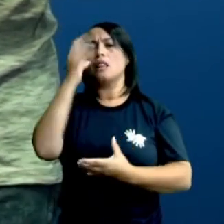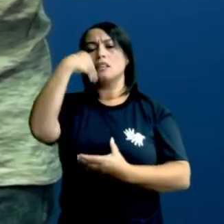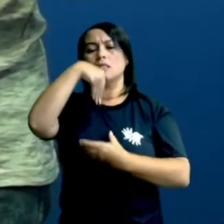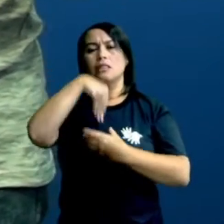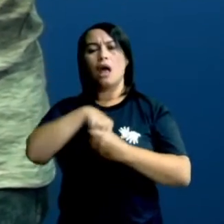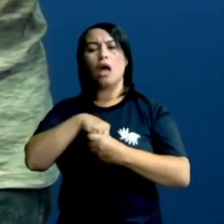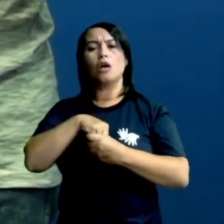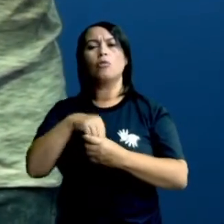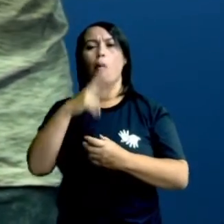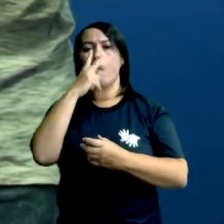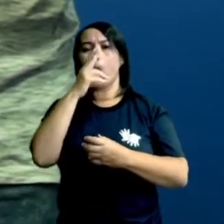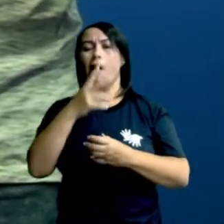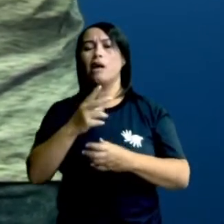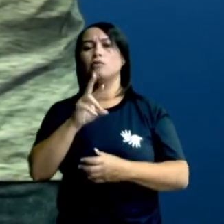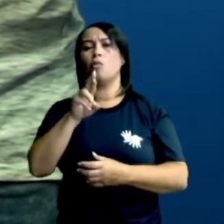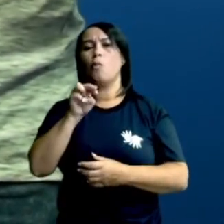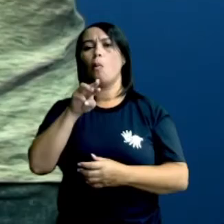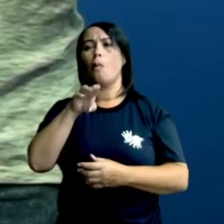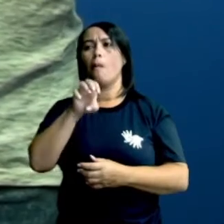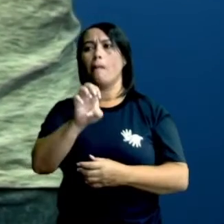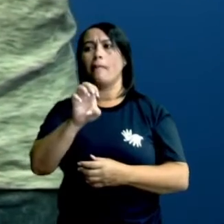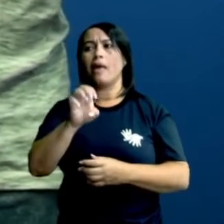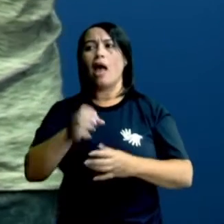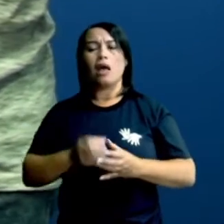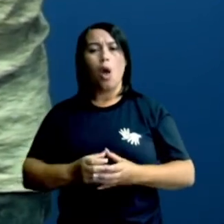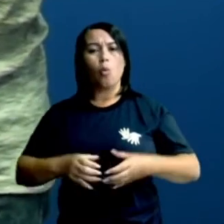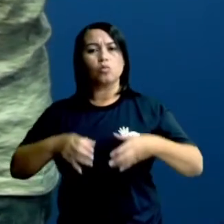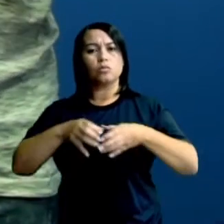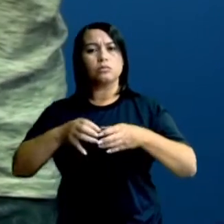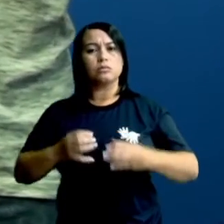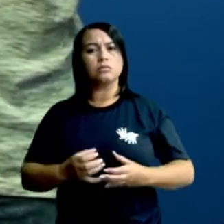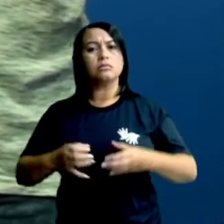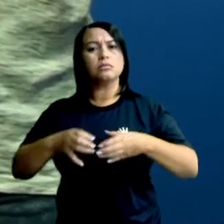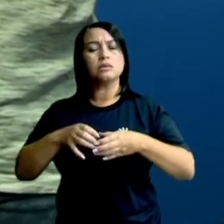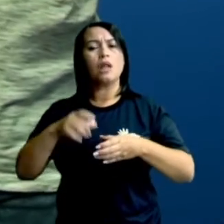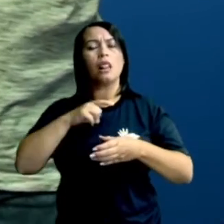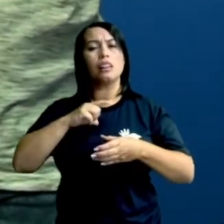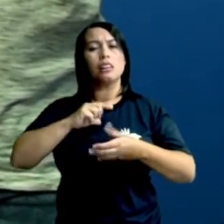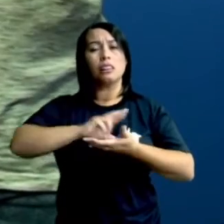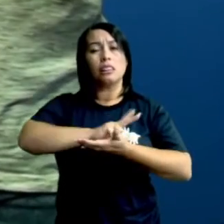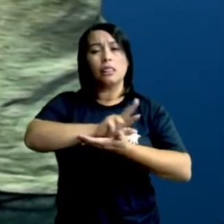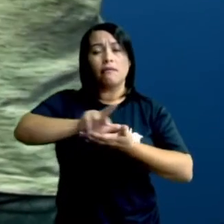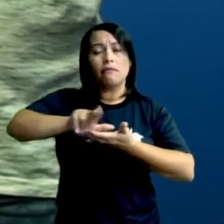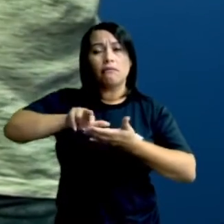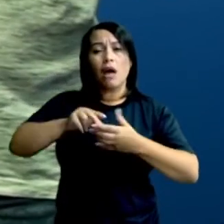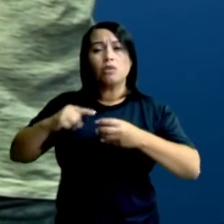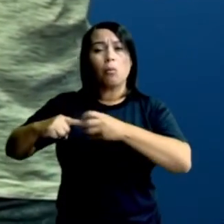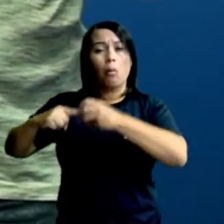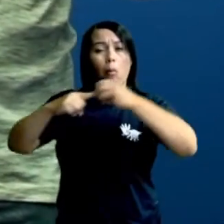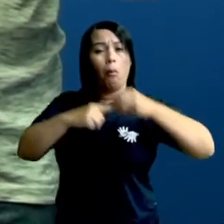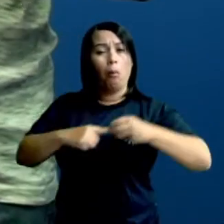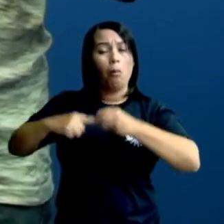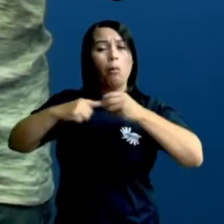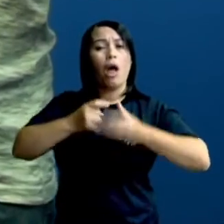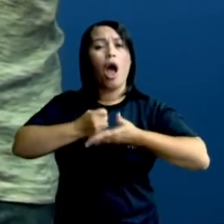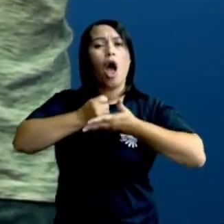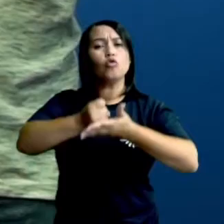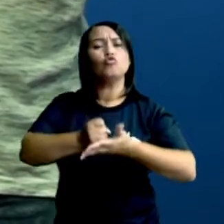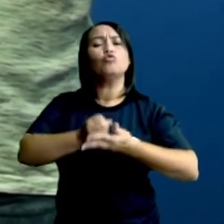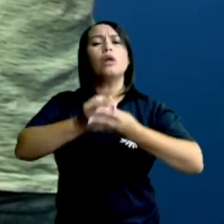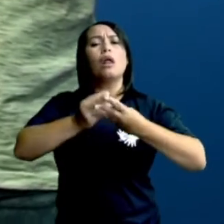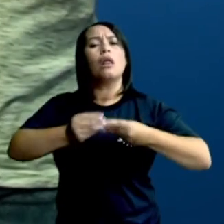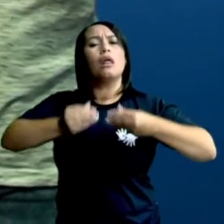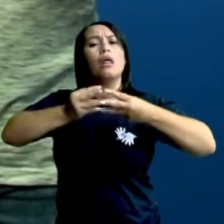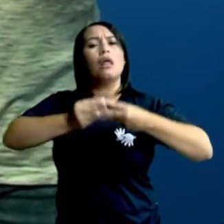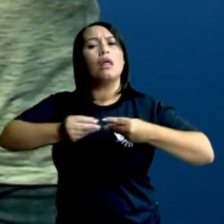compartimento, um saco chamado rumen, dezenas de tipos de protozoários diferentes que auxiliam a digestão